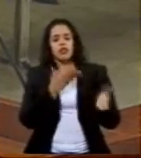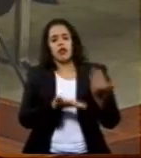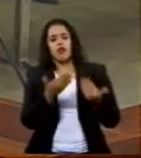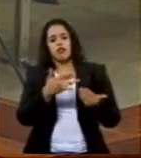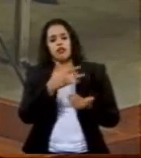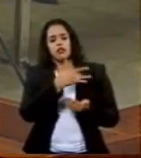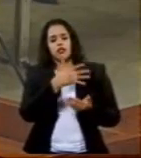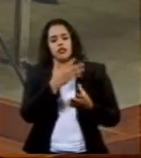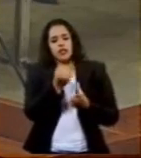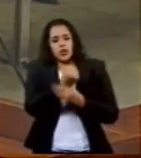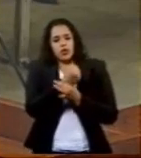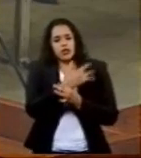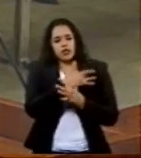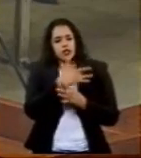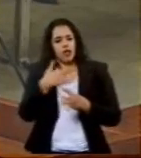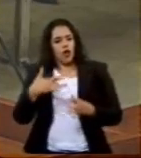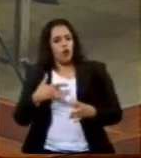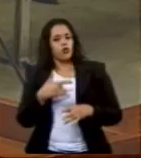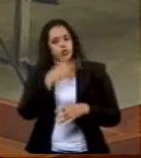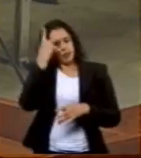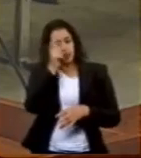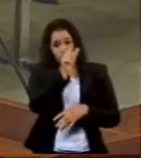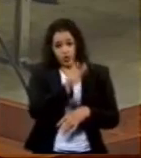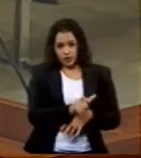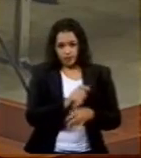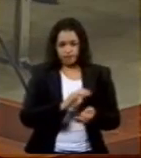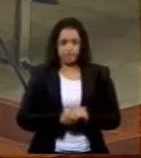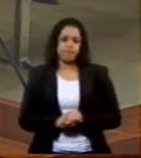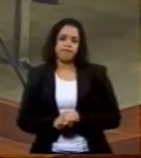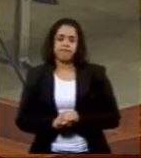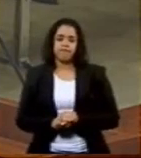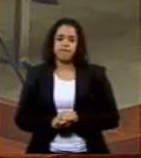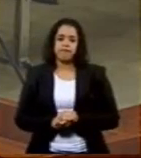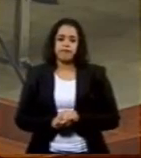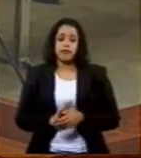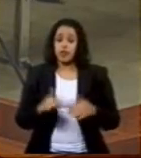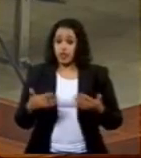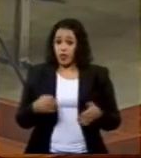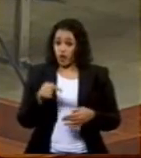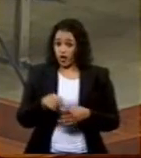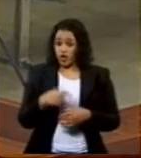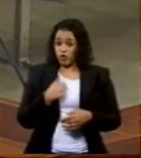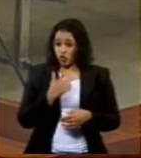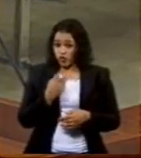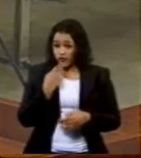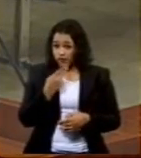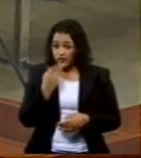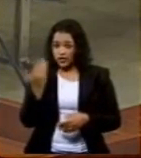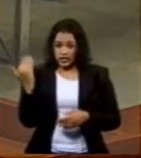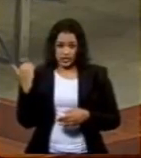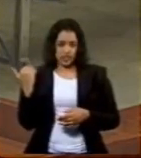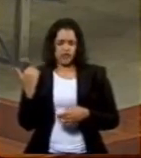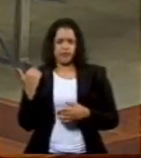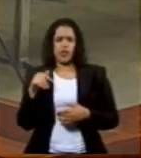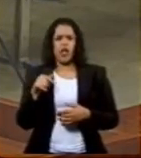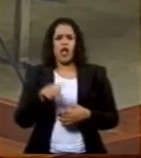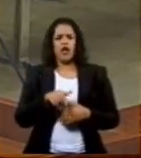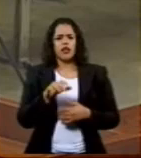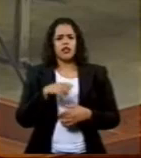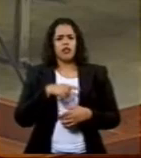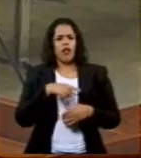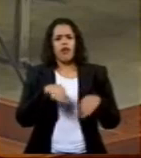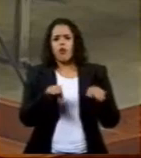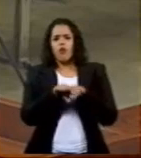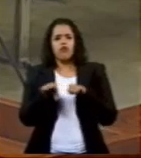de portuários, também não faz qualquer diferença. Então, excelências, e aqui, como já dito, há precedentes dessa corte tratando da